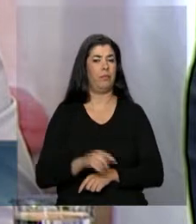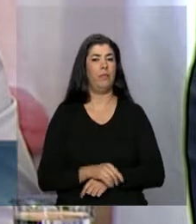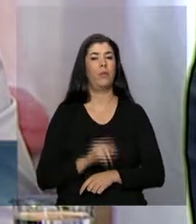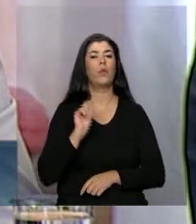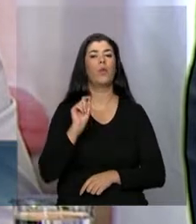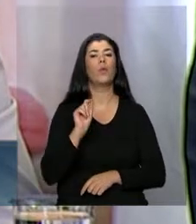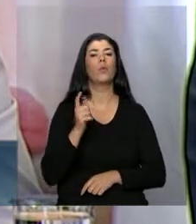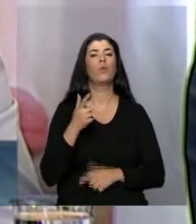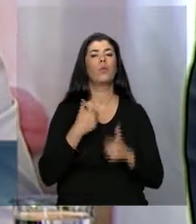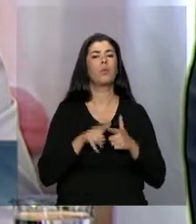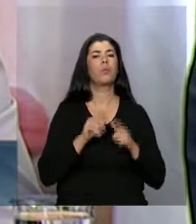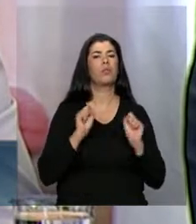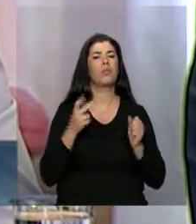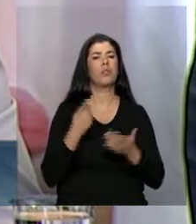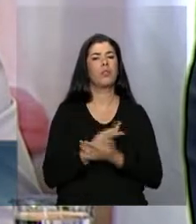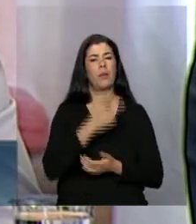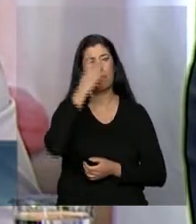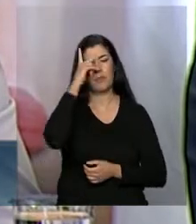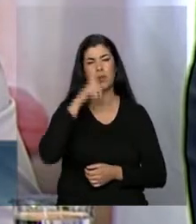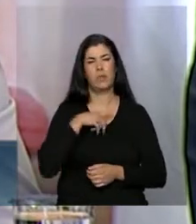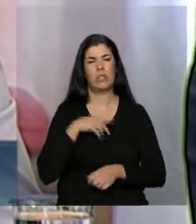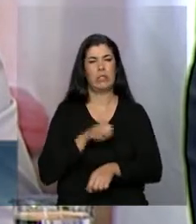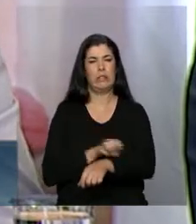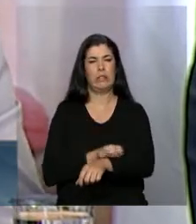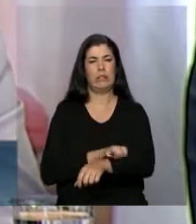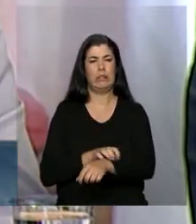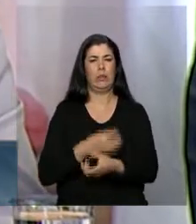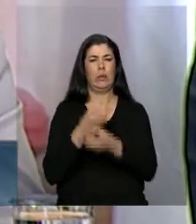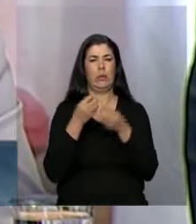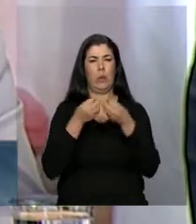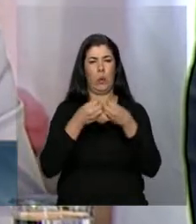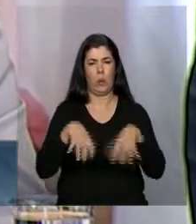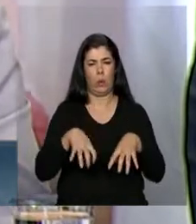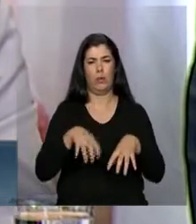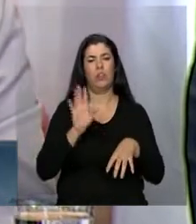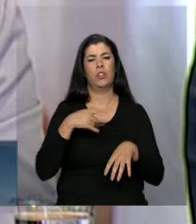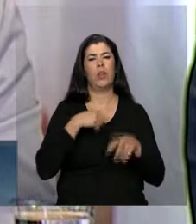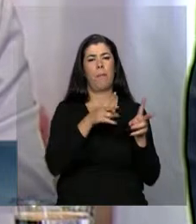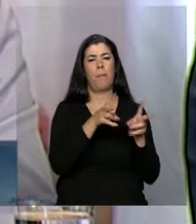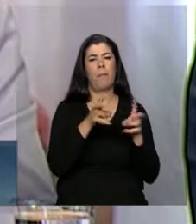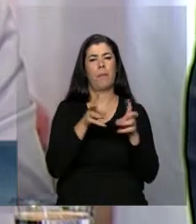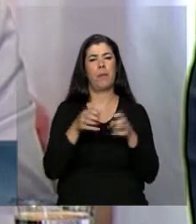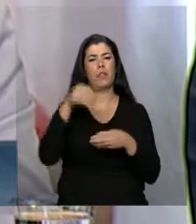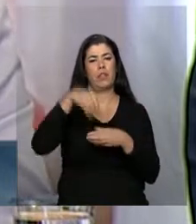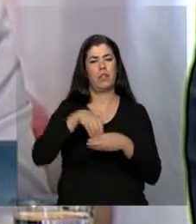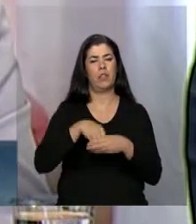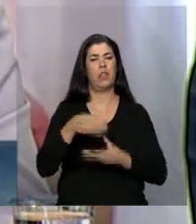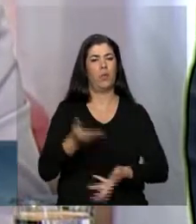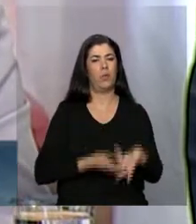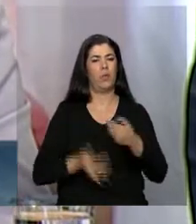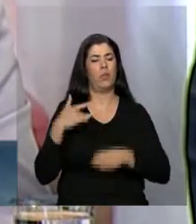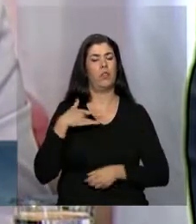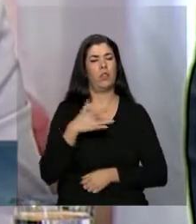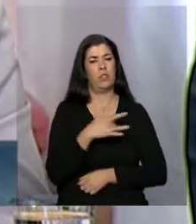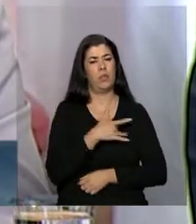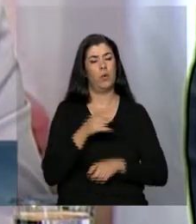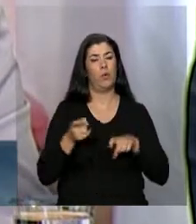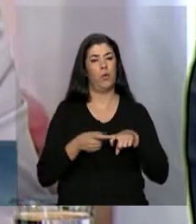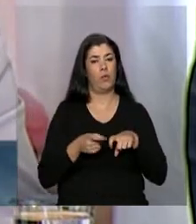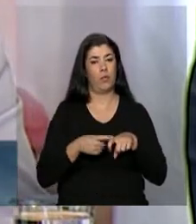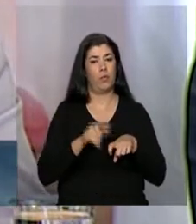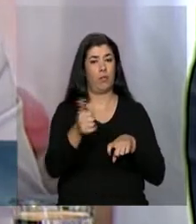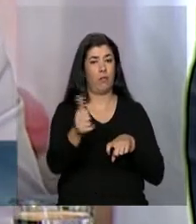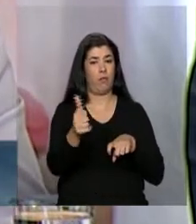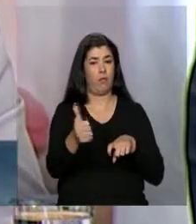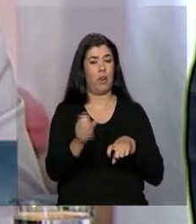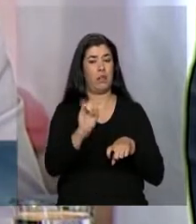dessa vacina é realmente para as pessoas que têm alergia severa a ovo, e essas pessoas já são identificadas no serviço de saúde e os médicos têm essa